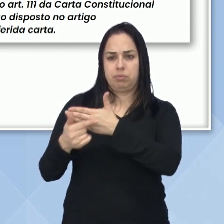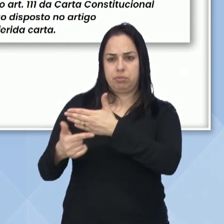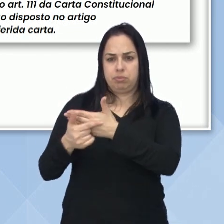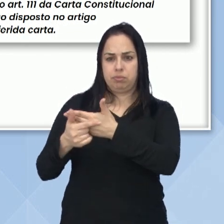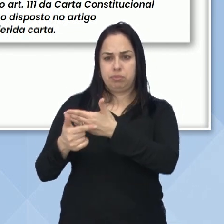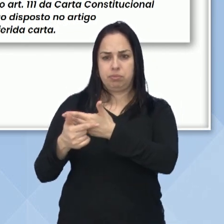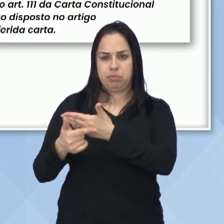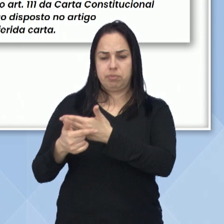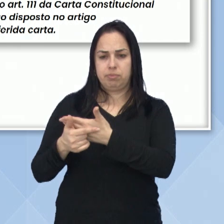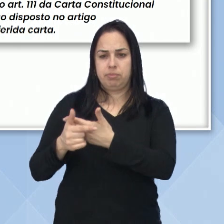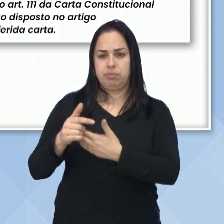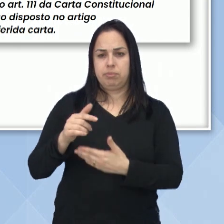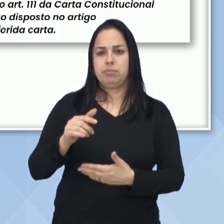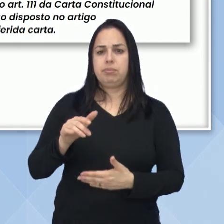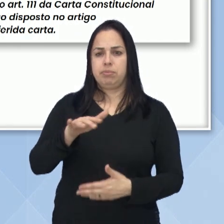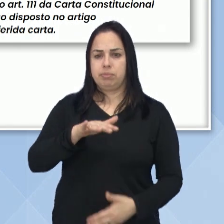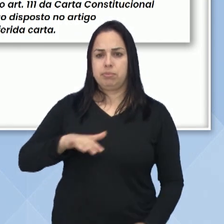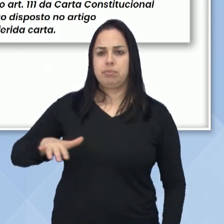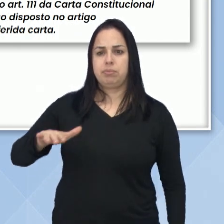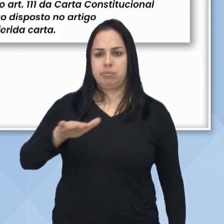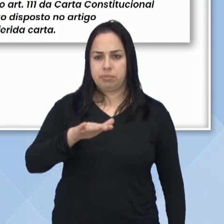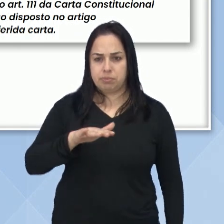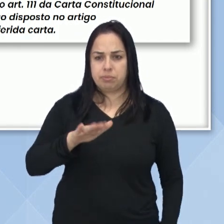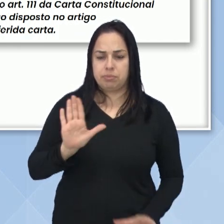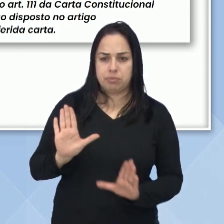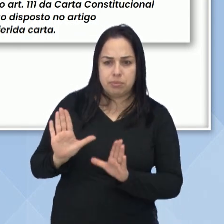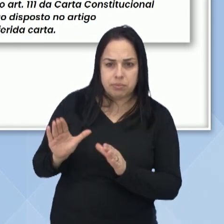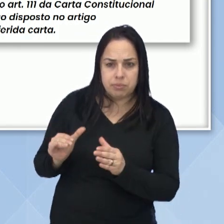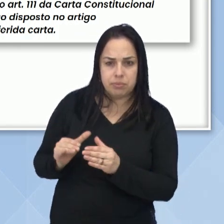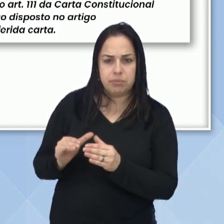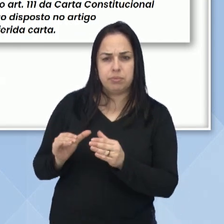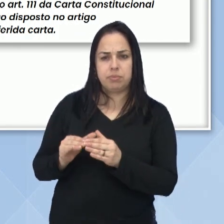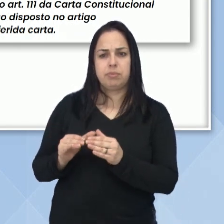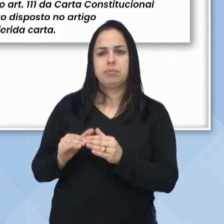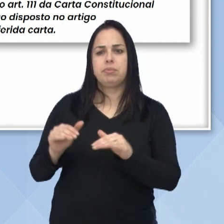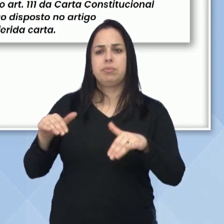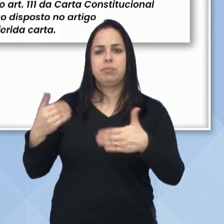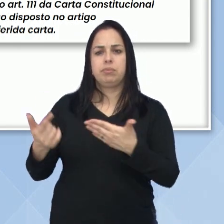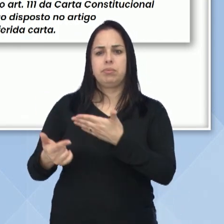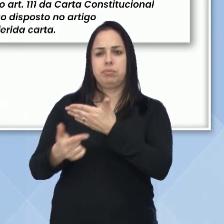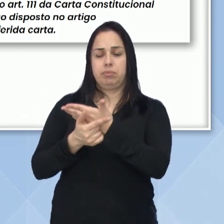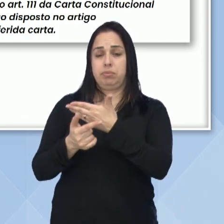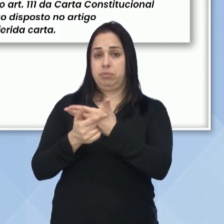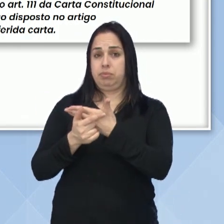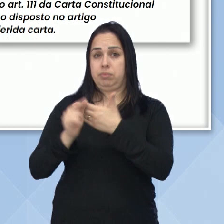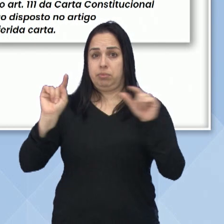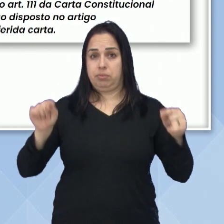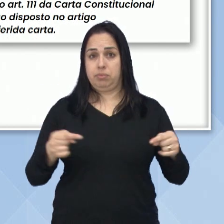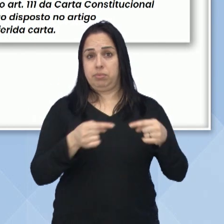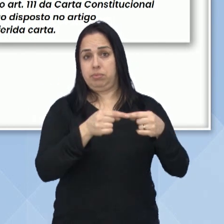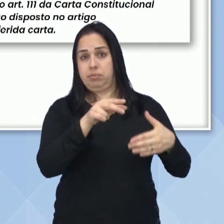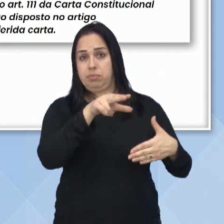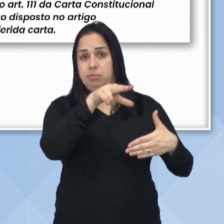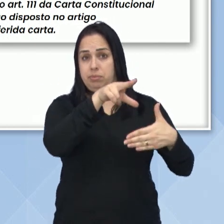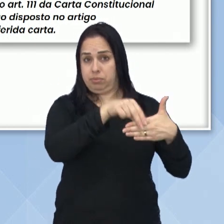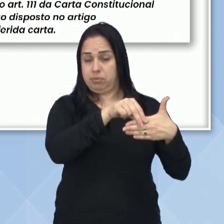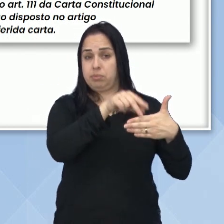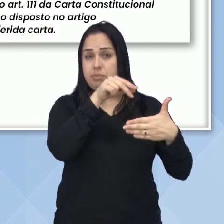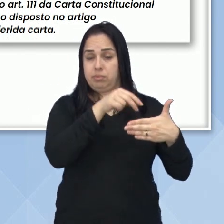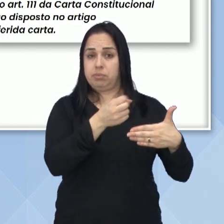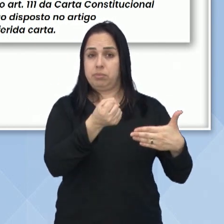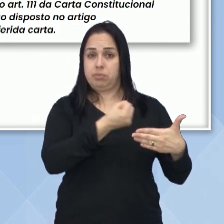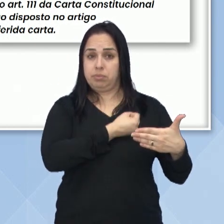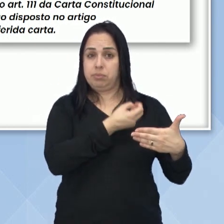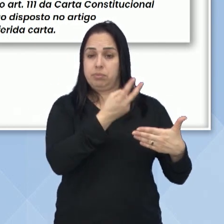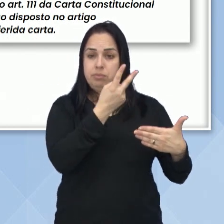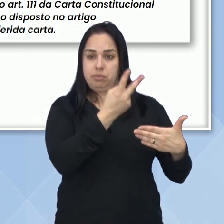cargo de provimento em comissão e das funções que estão sendo elencadas no